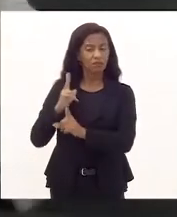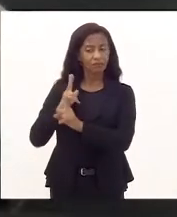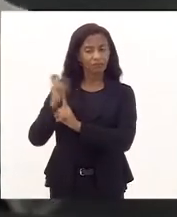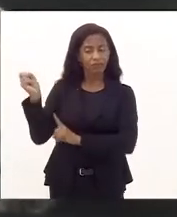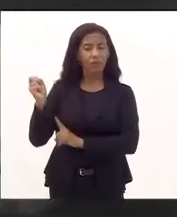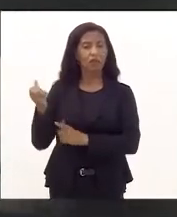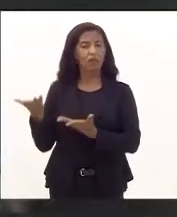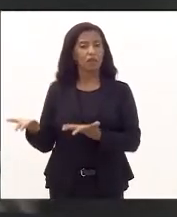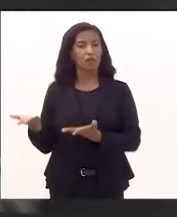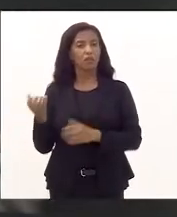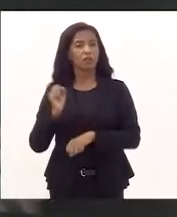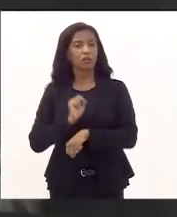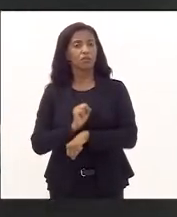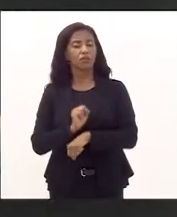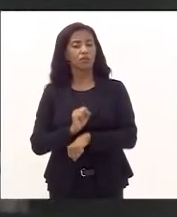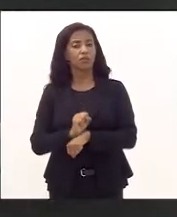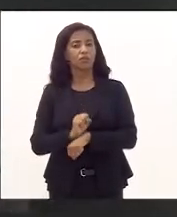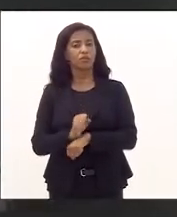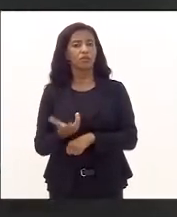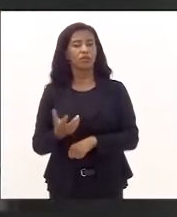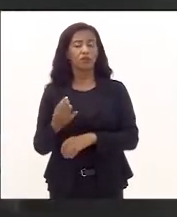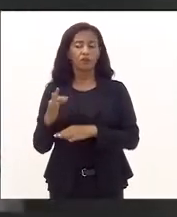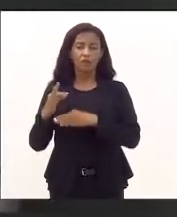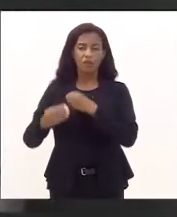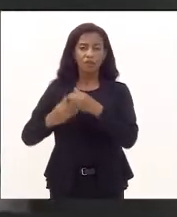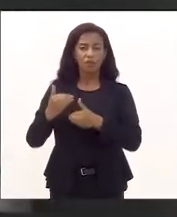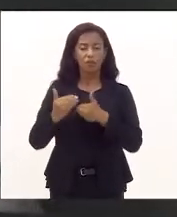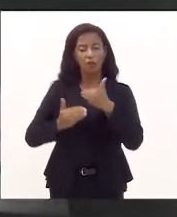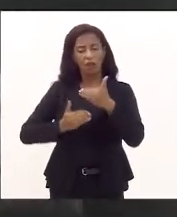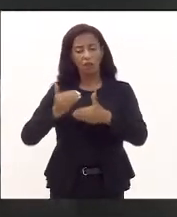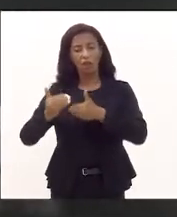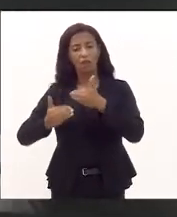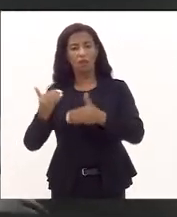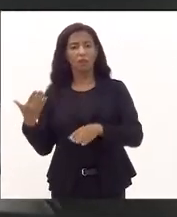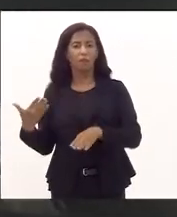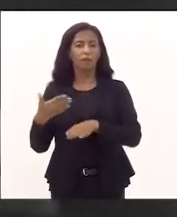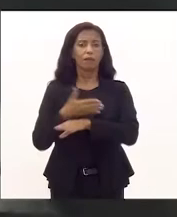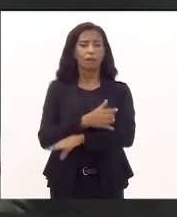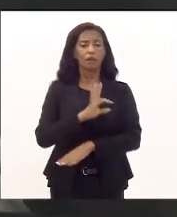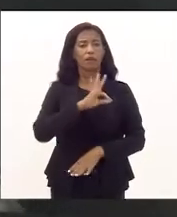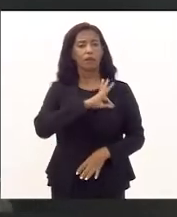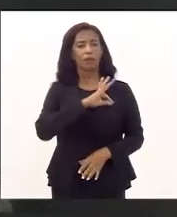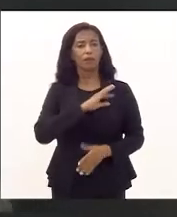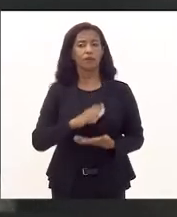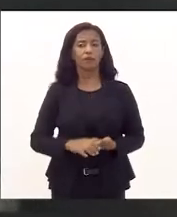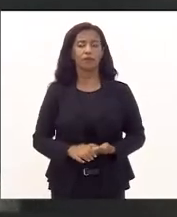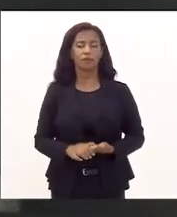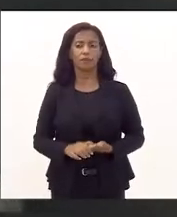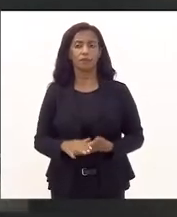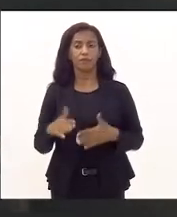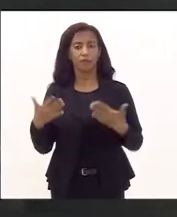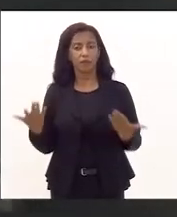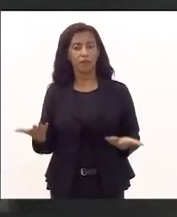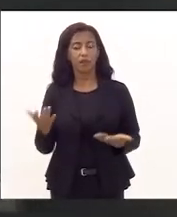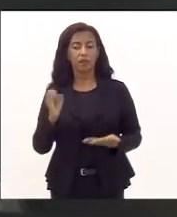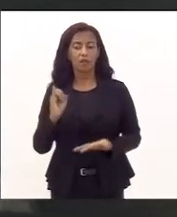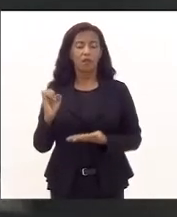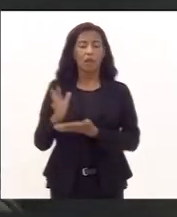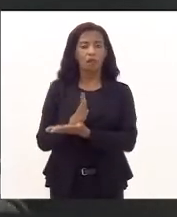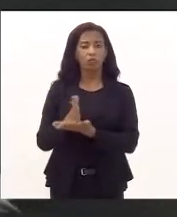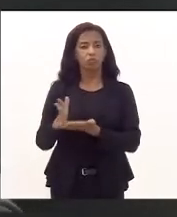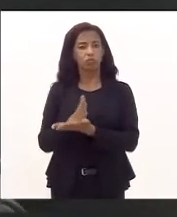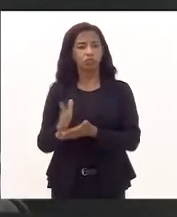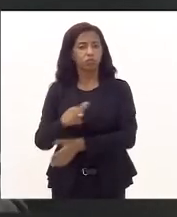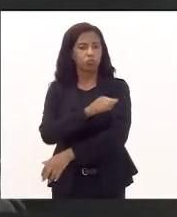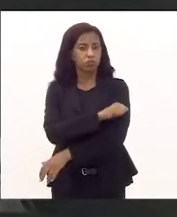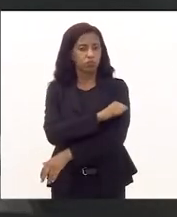estão hoje lá fazendo todas as etapas para ingressarem na Polícia Militar. Então, se alguns